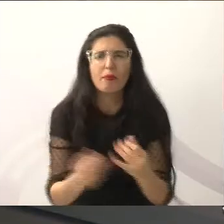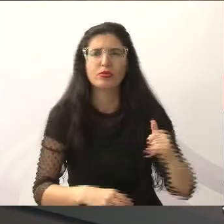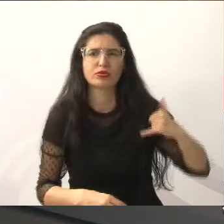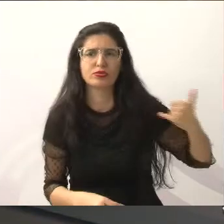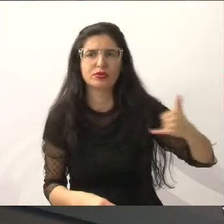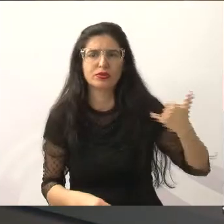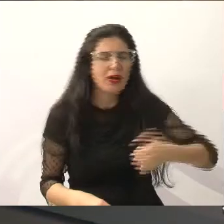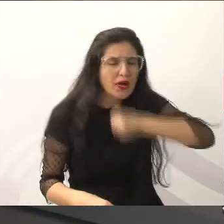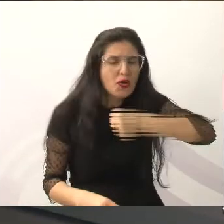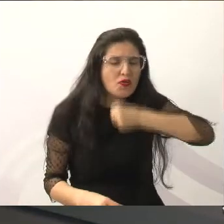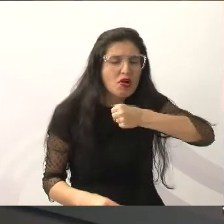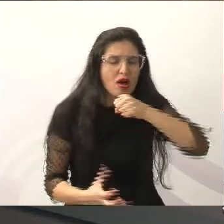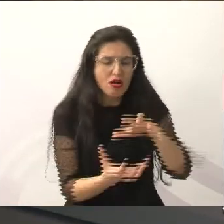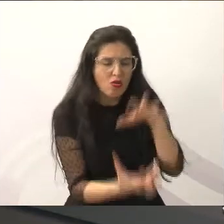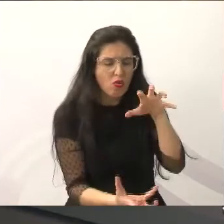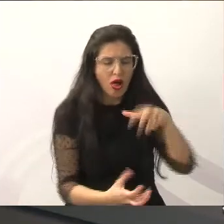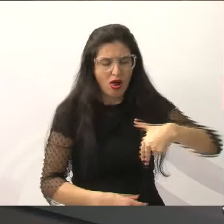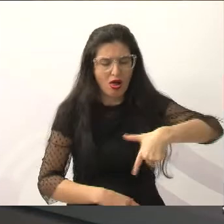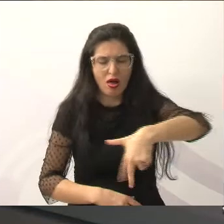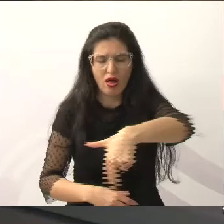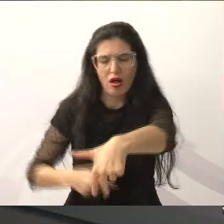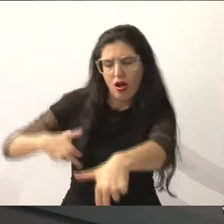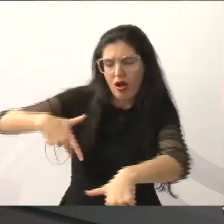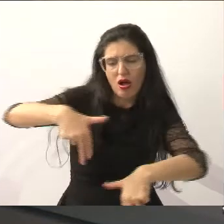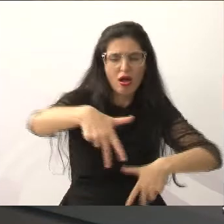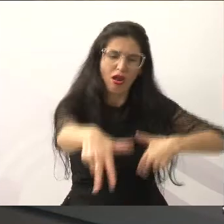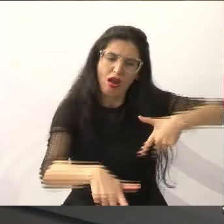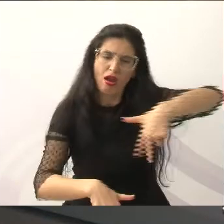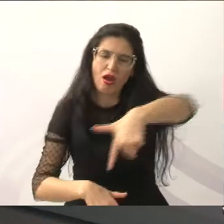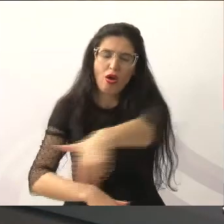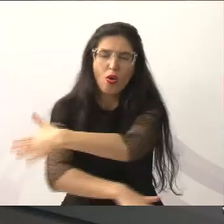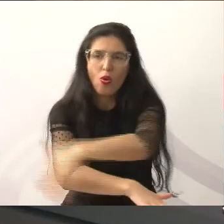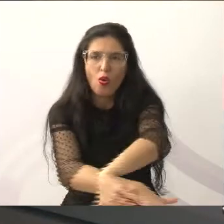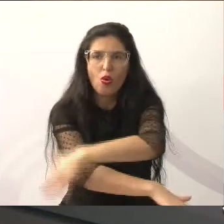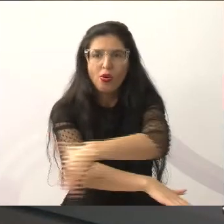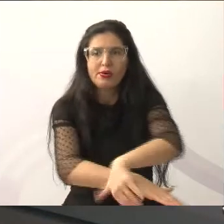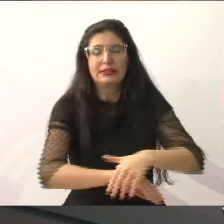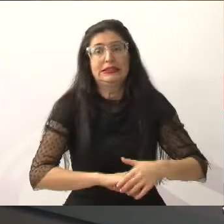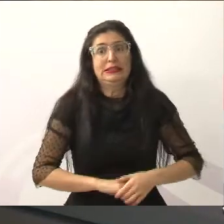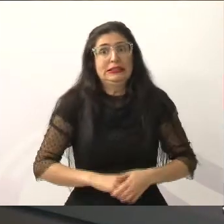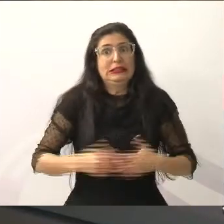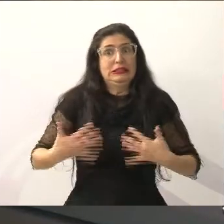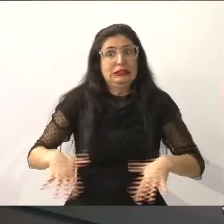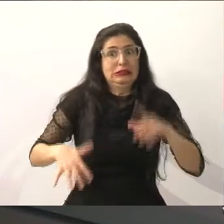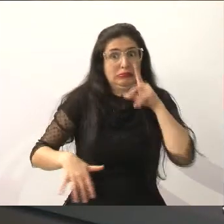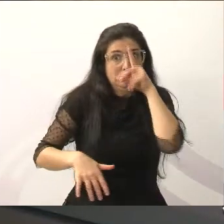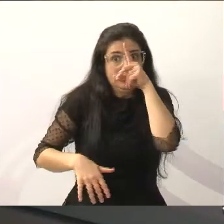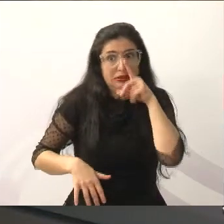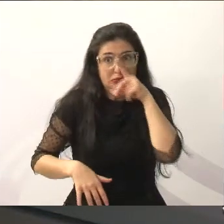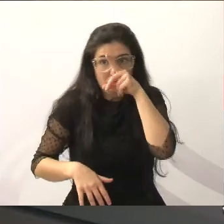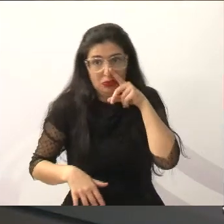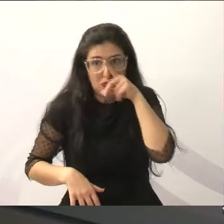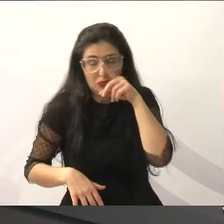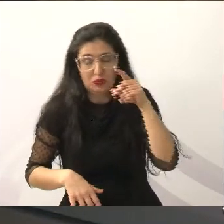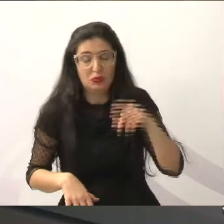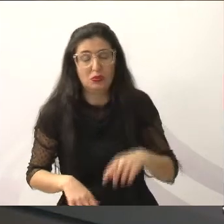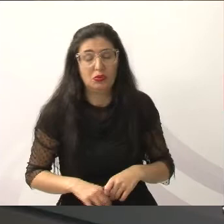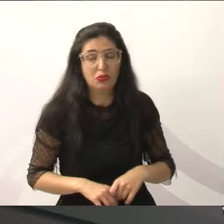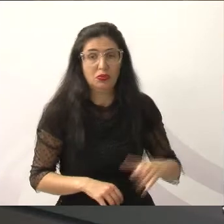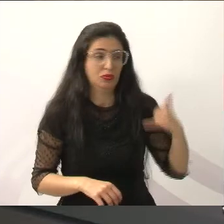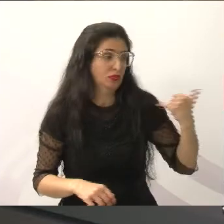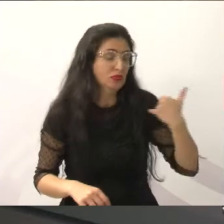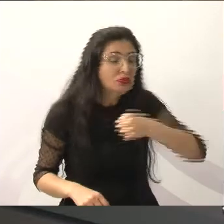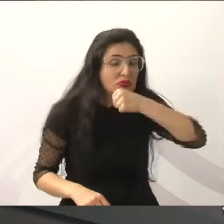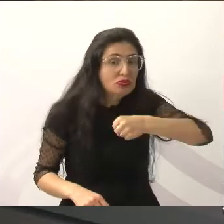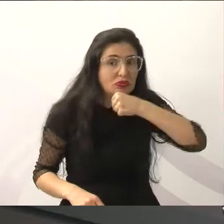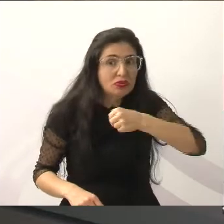dos grupos que tem aí, né, grande chance de adquirir, de pegar, de contrair dessa